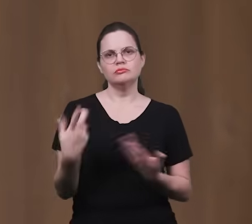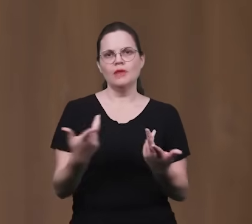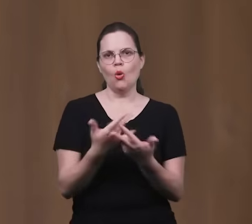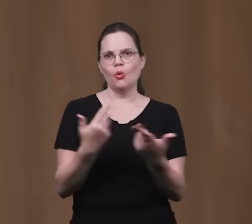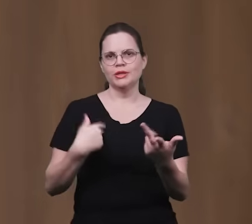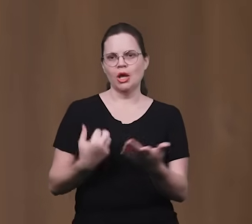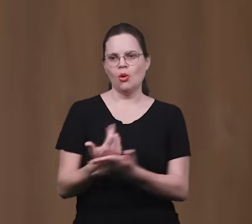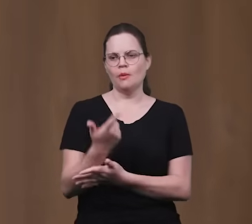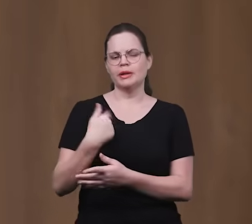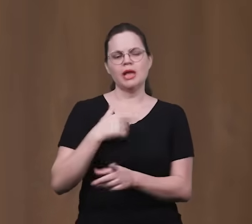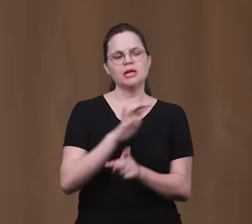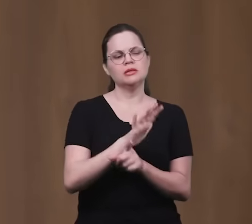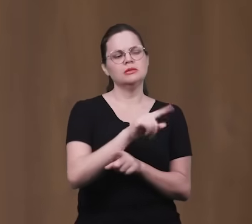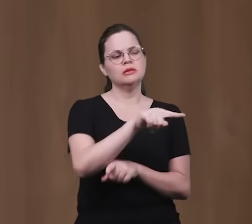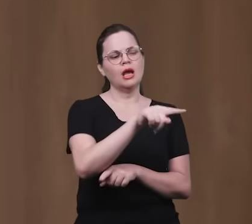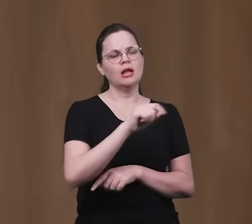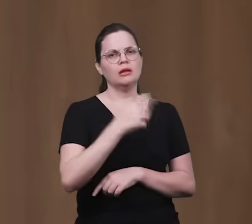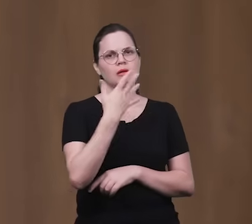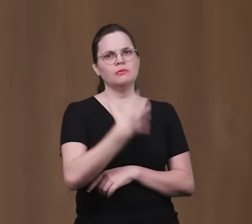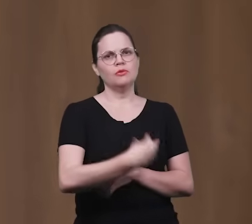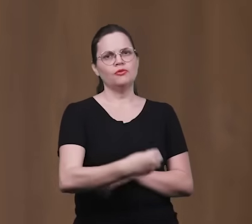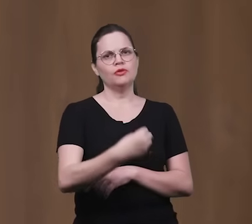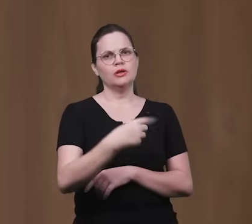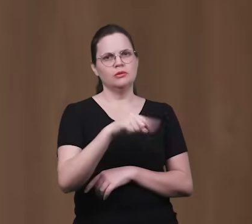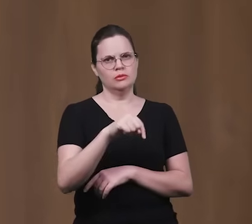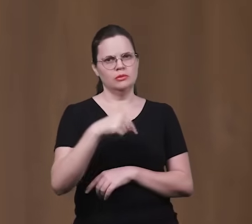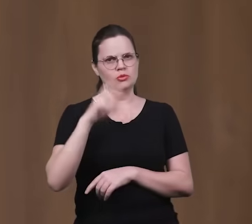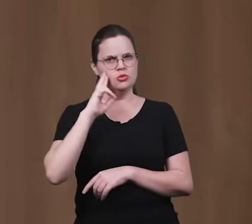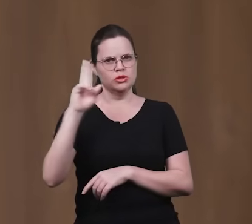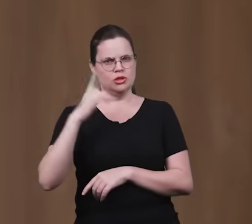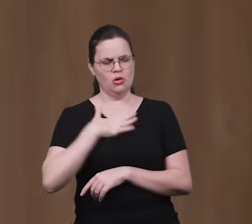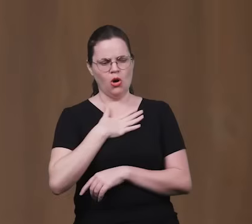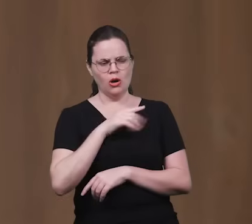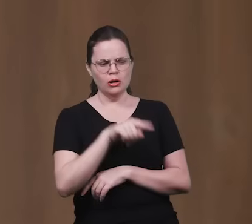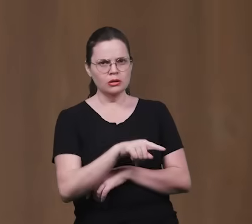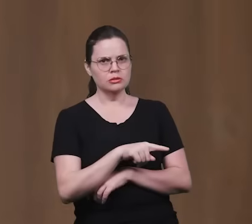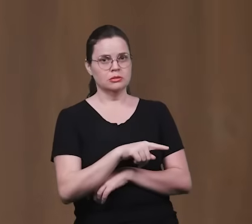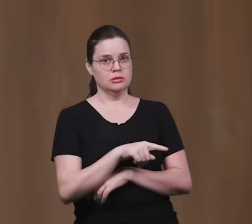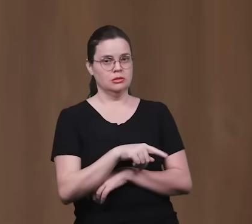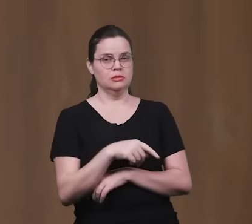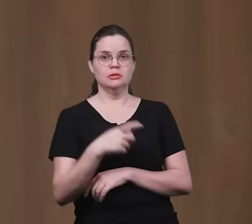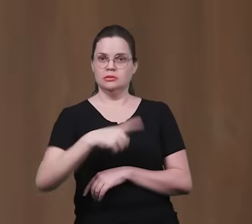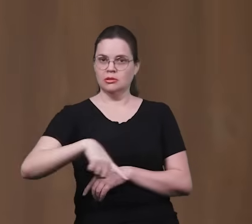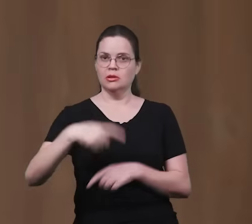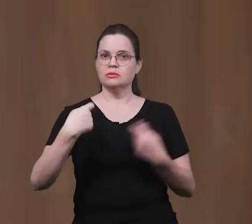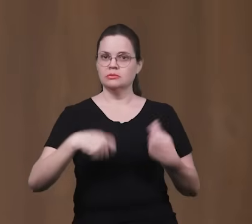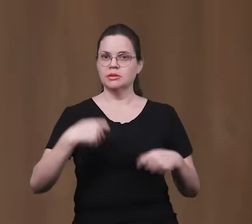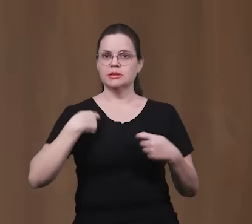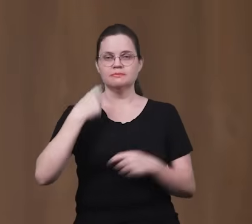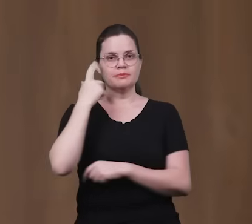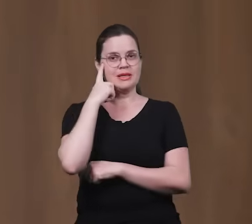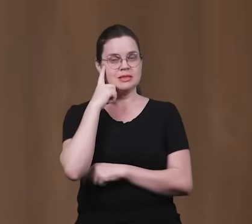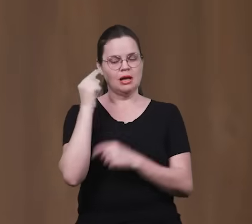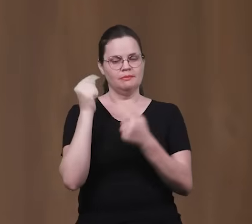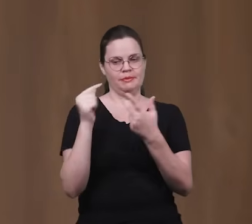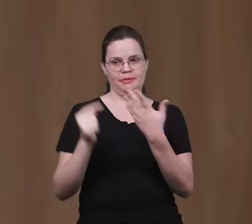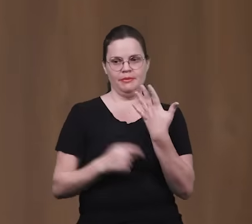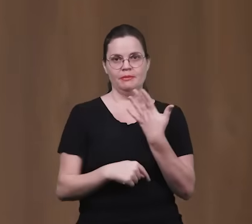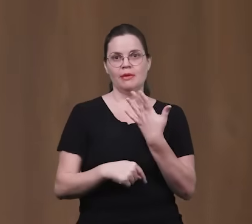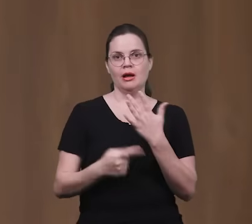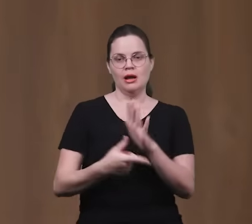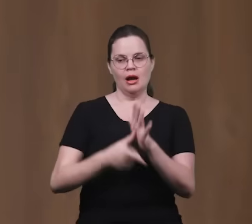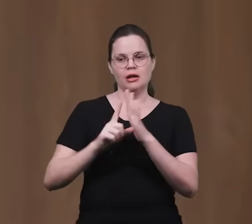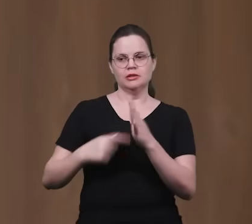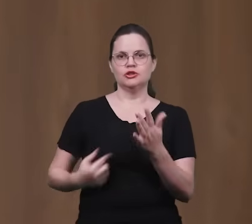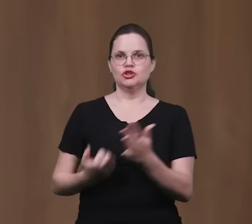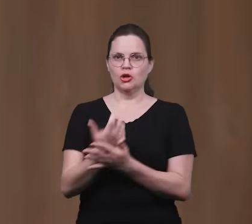está ensinando para o meu filho? Isso agrada ao Senhor? Nós, como servos e como pais, precisamos ter esse parâmetro na hora do